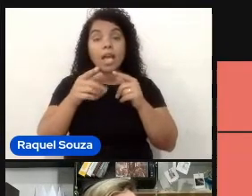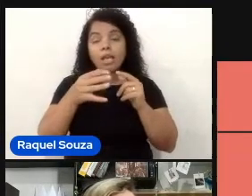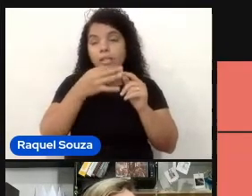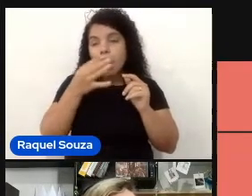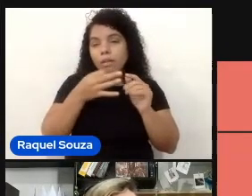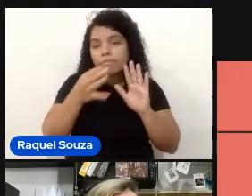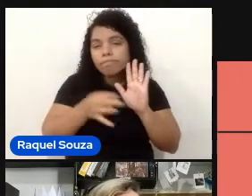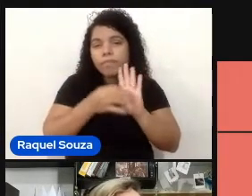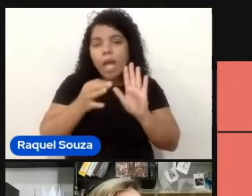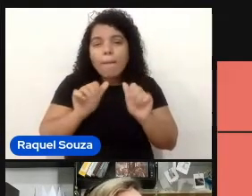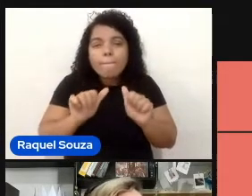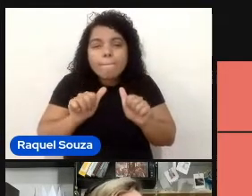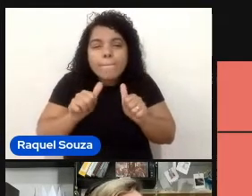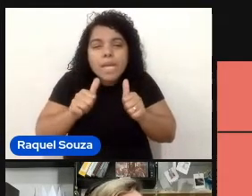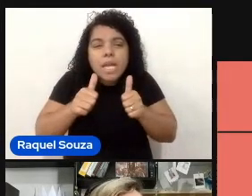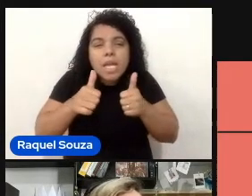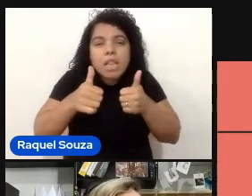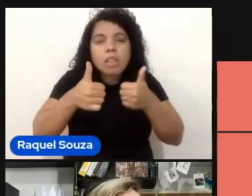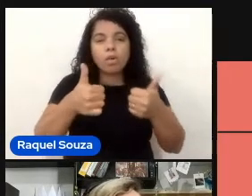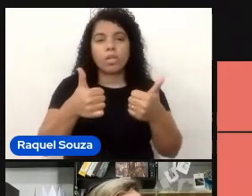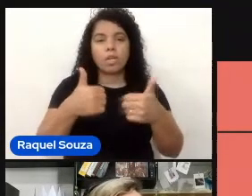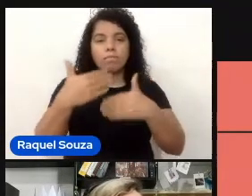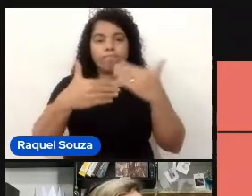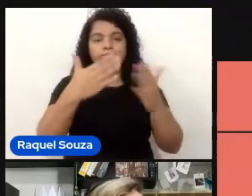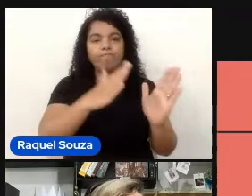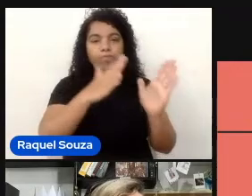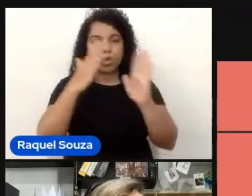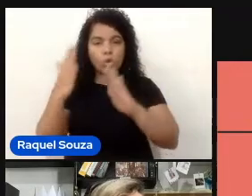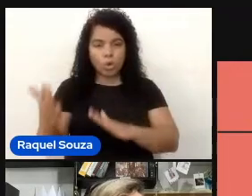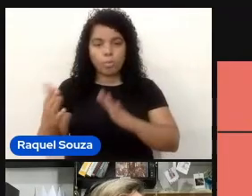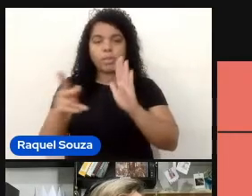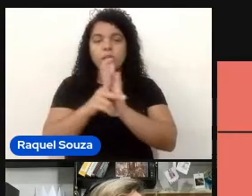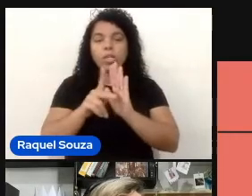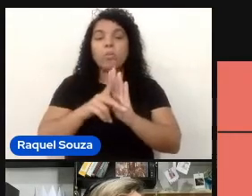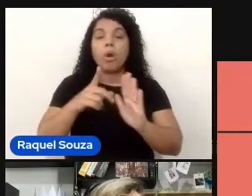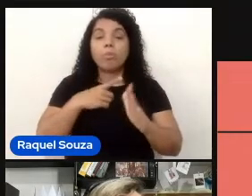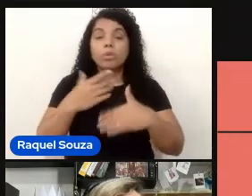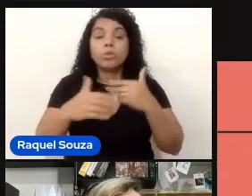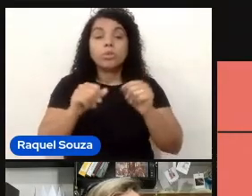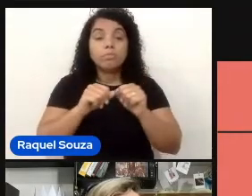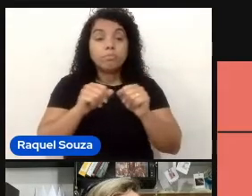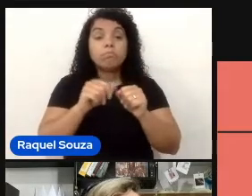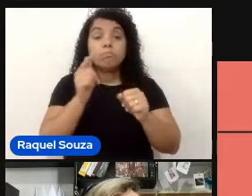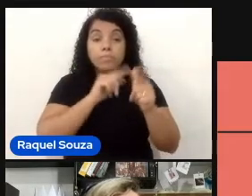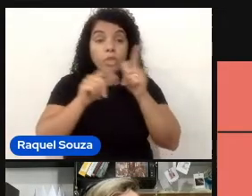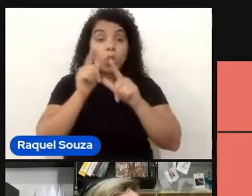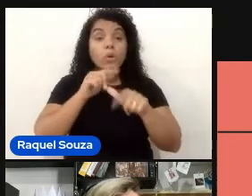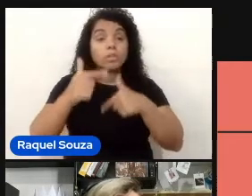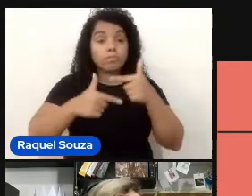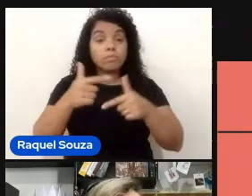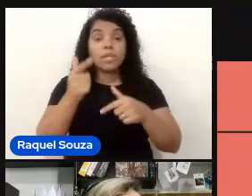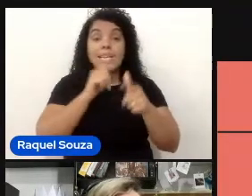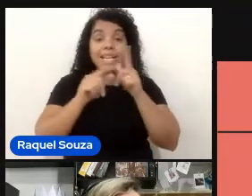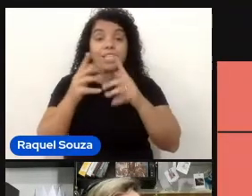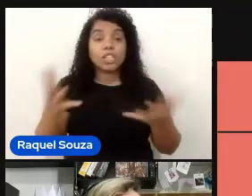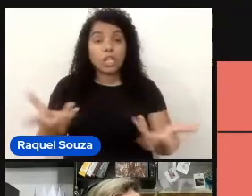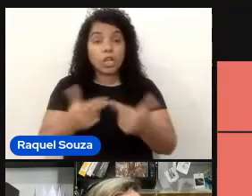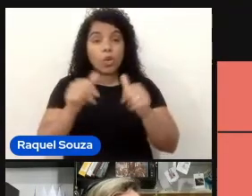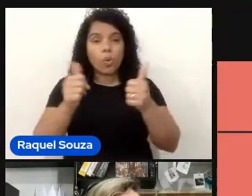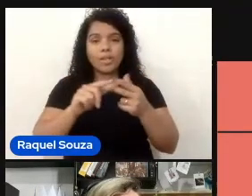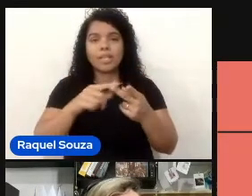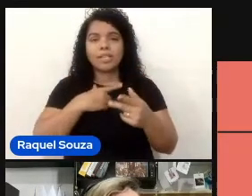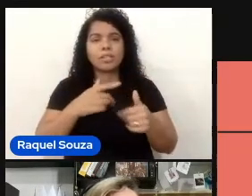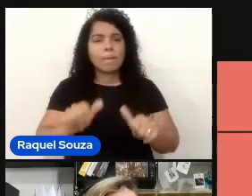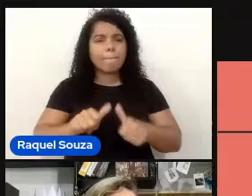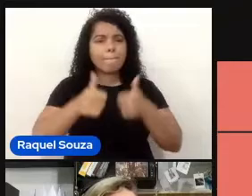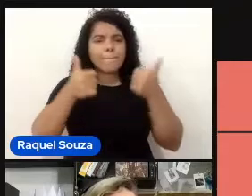de melhoria no processo do próprio desenvolvimento. A gente consegue atuar na garantia da qualidade, trazendo melhoria